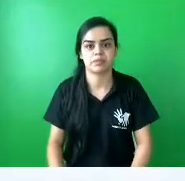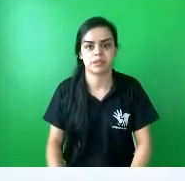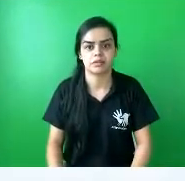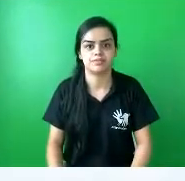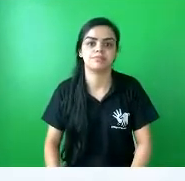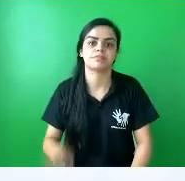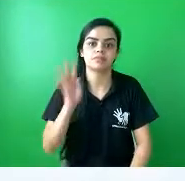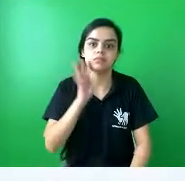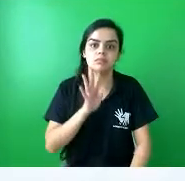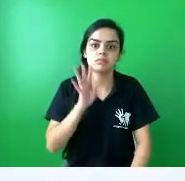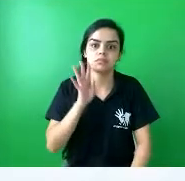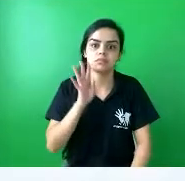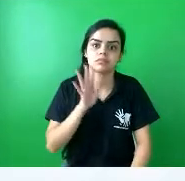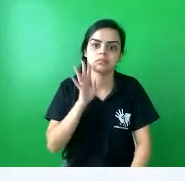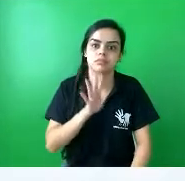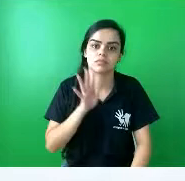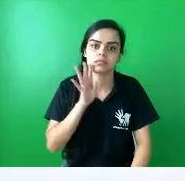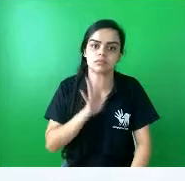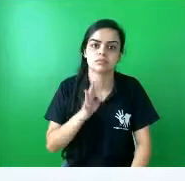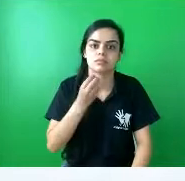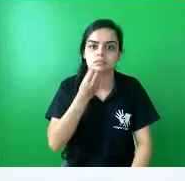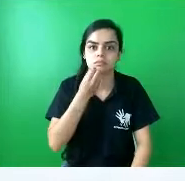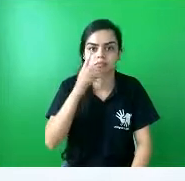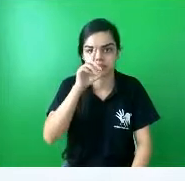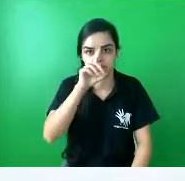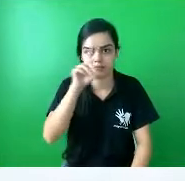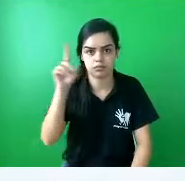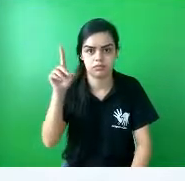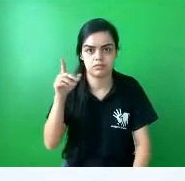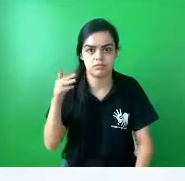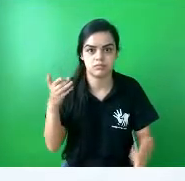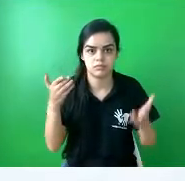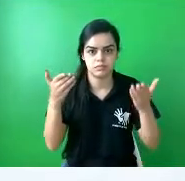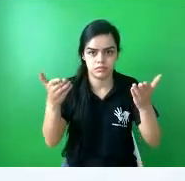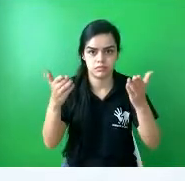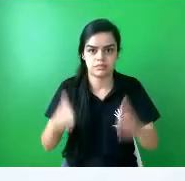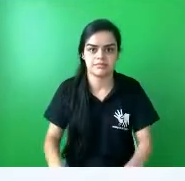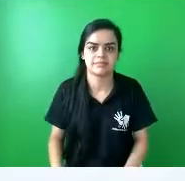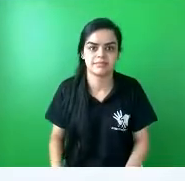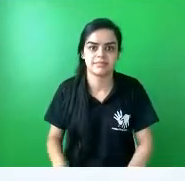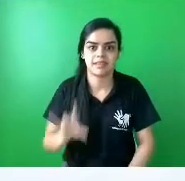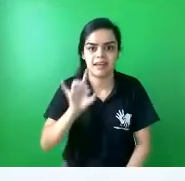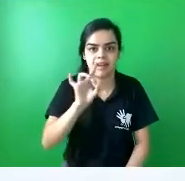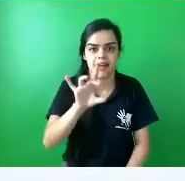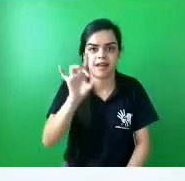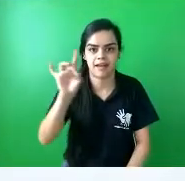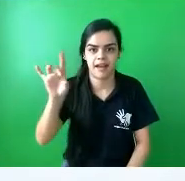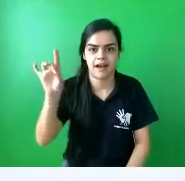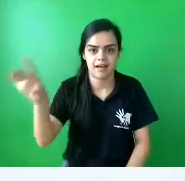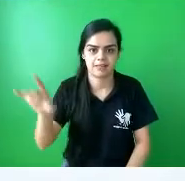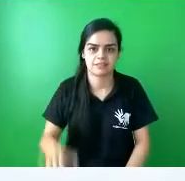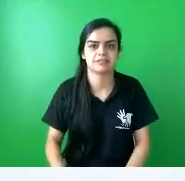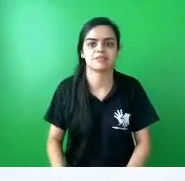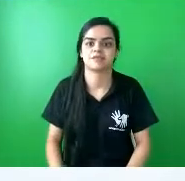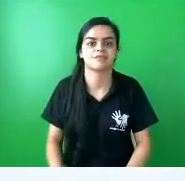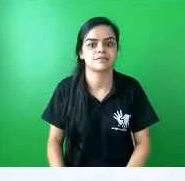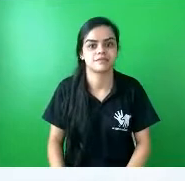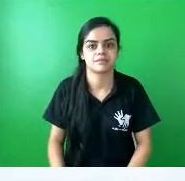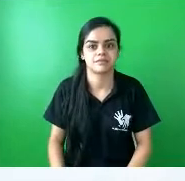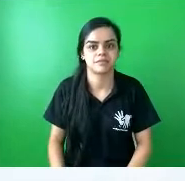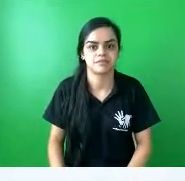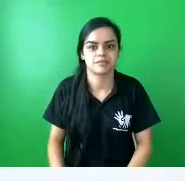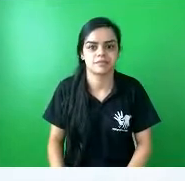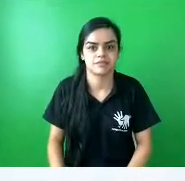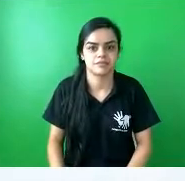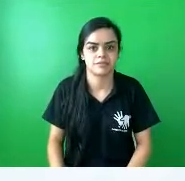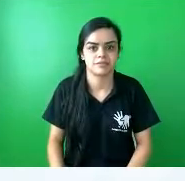Legal. É com Então, você. bom dia, Gilce, bom dia, Jefferson, o Jonas e a Grazi. Quero, em primeiro